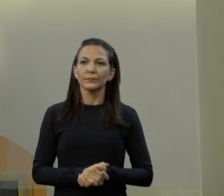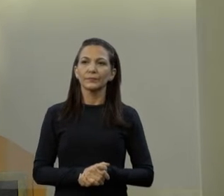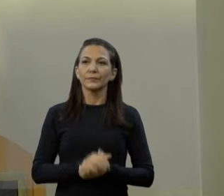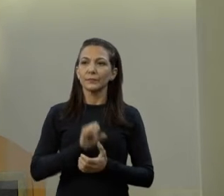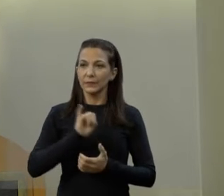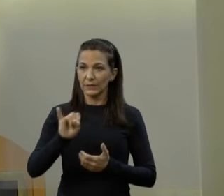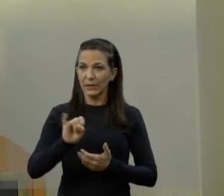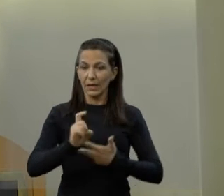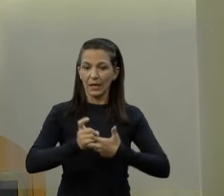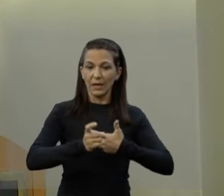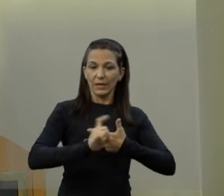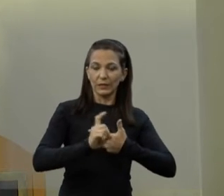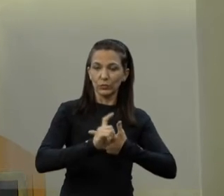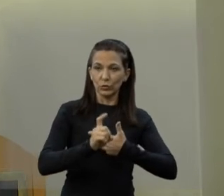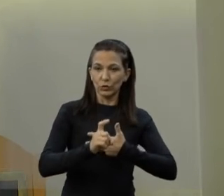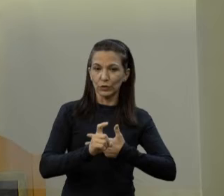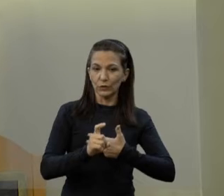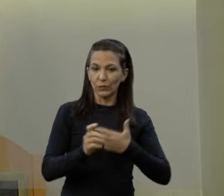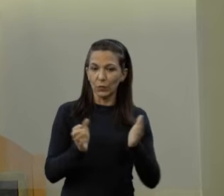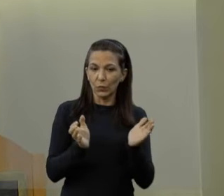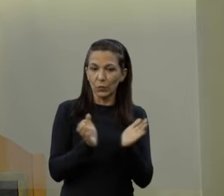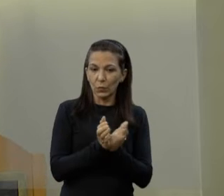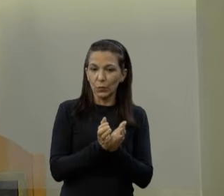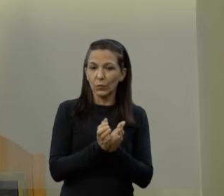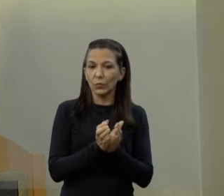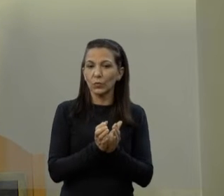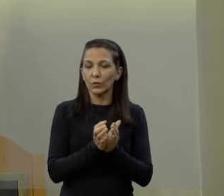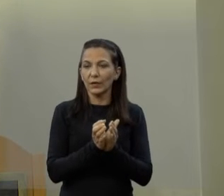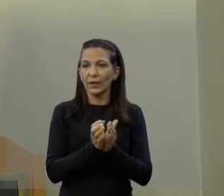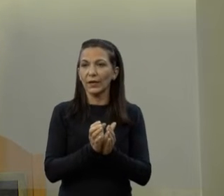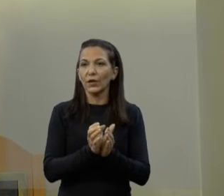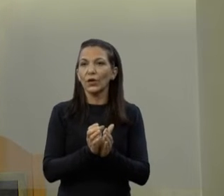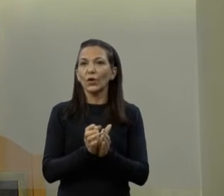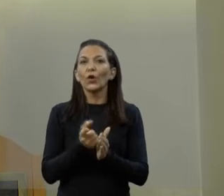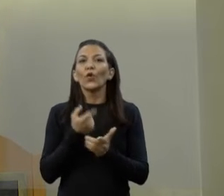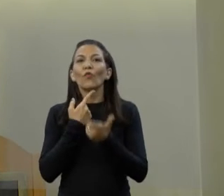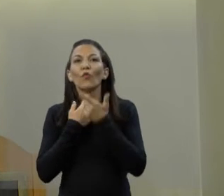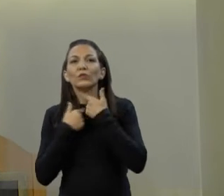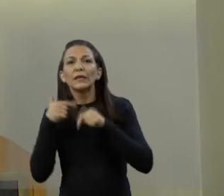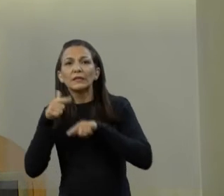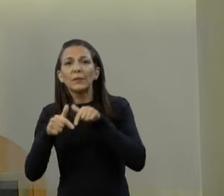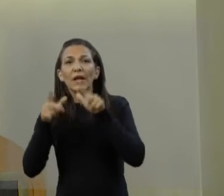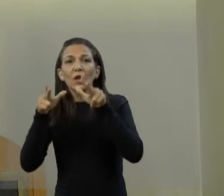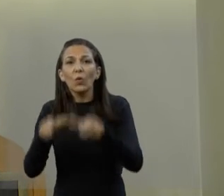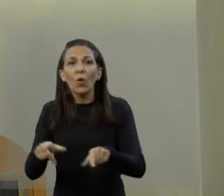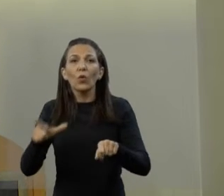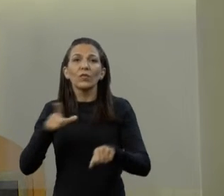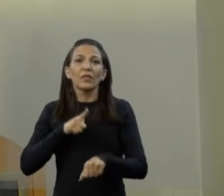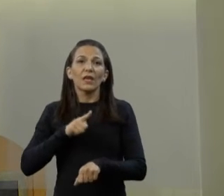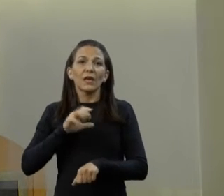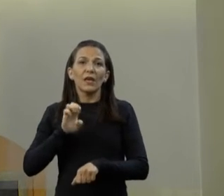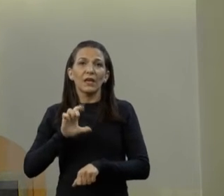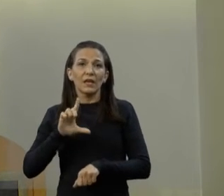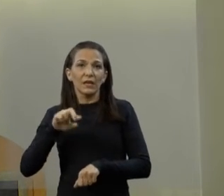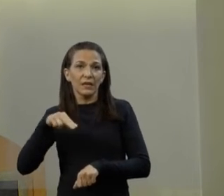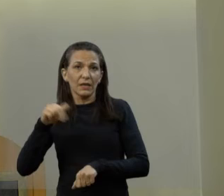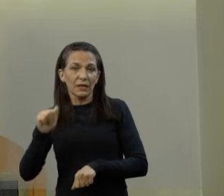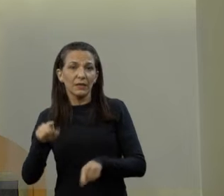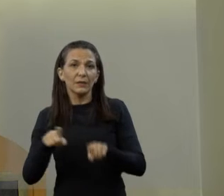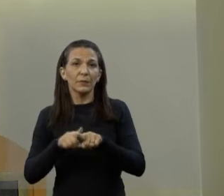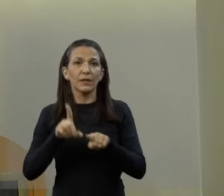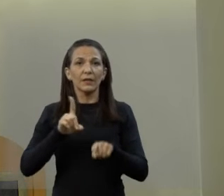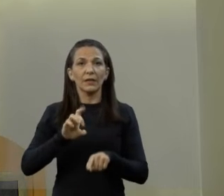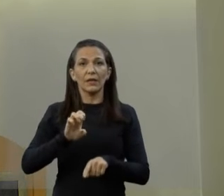Executivo tivesse à disposição de trabalho que tem Eliana Naim Oi e o senhor de